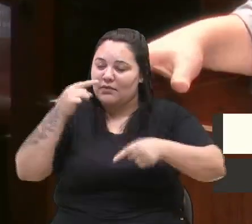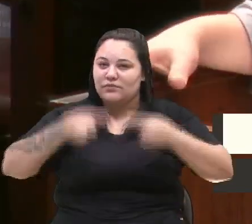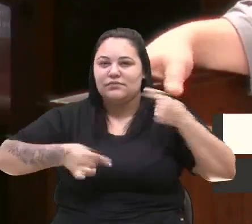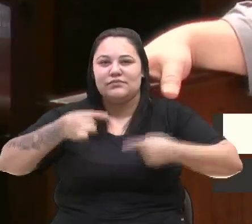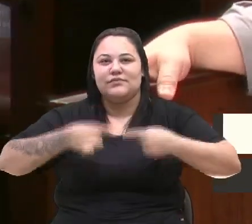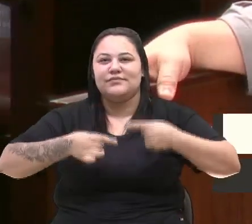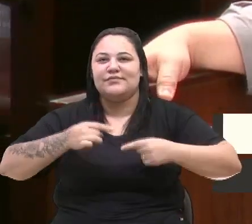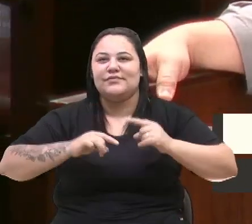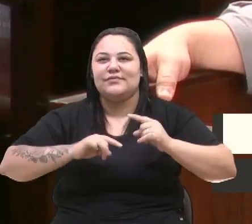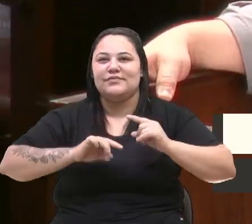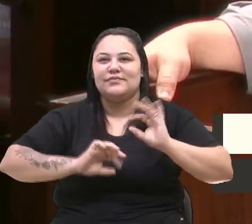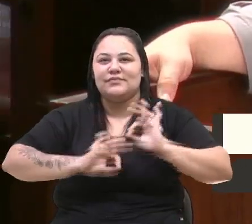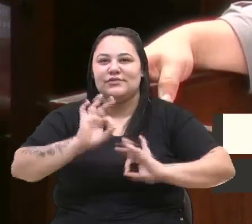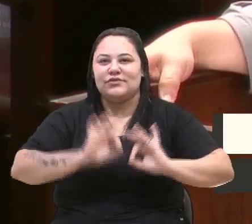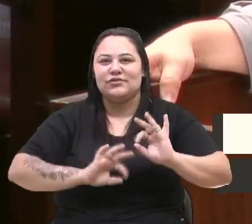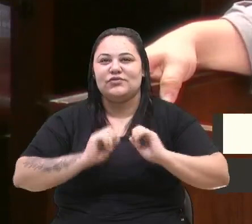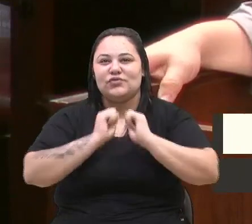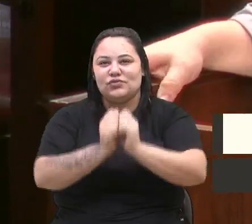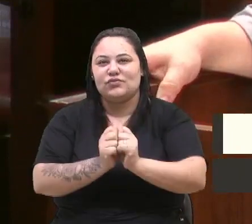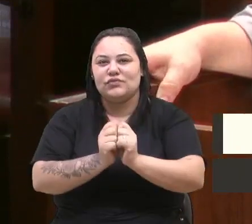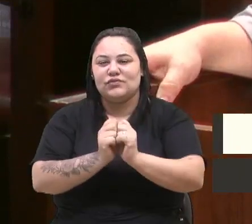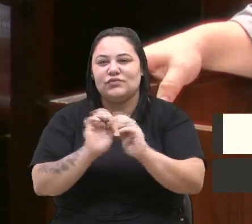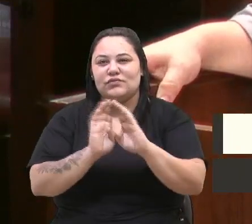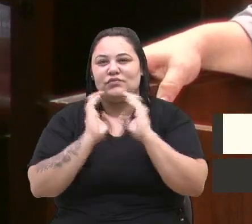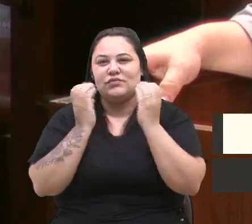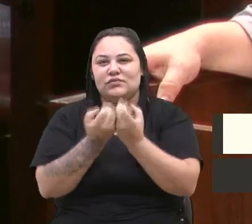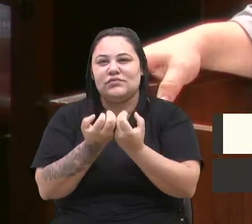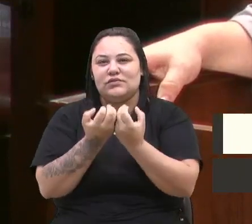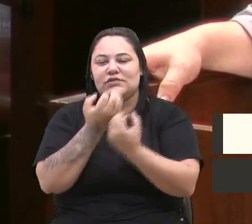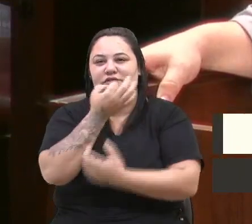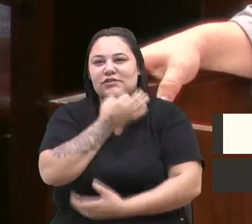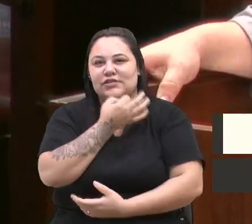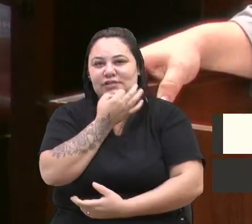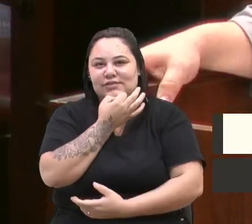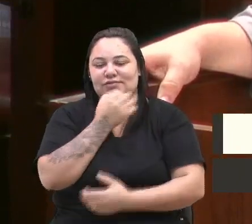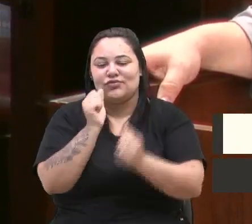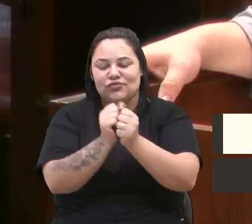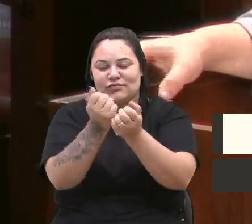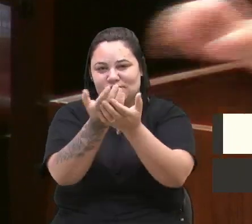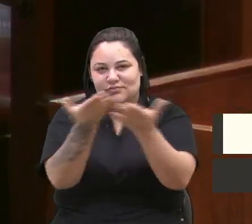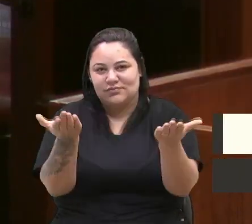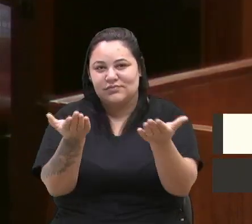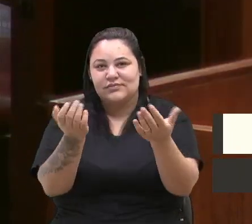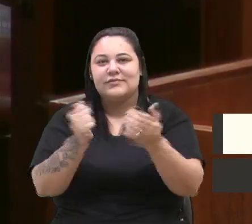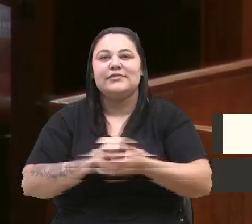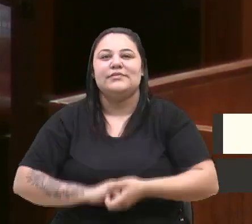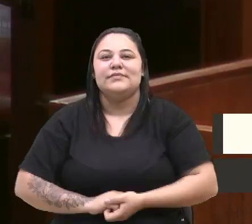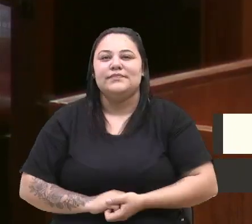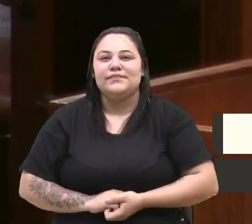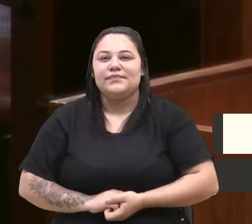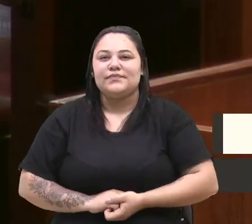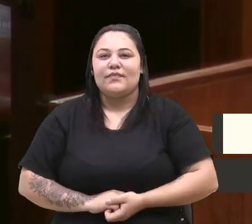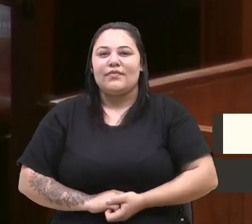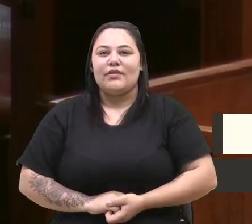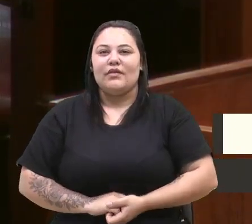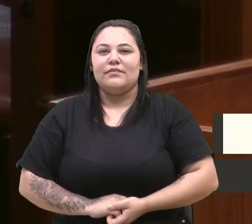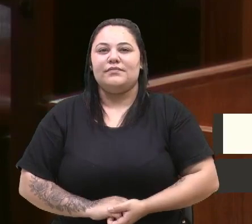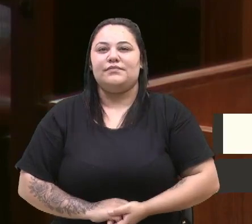projetos junto com a comunidade caxiense e justamente junto com vocês. Então, eu gostaria aqui